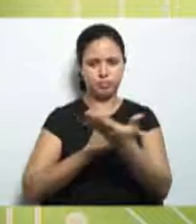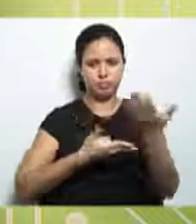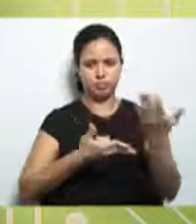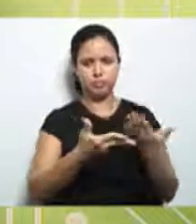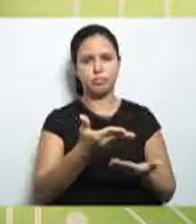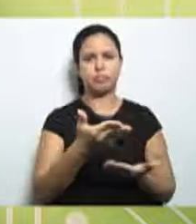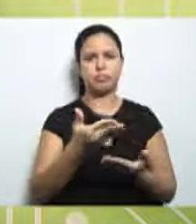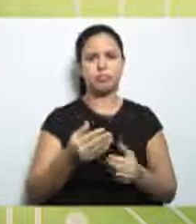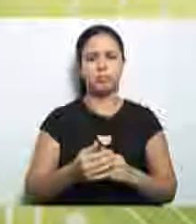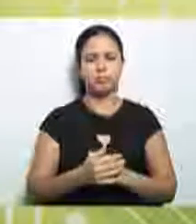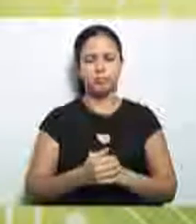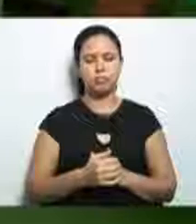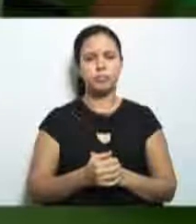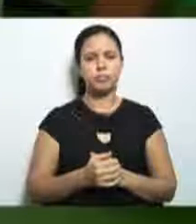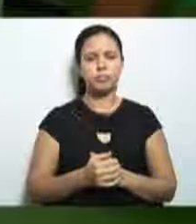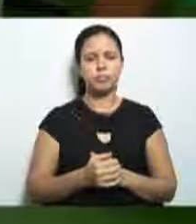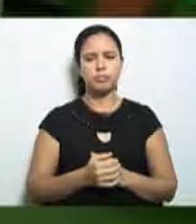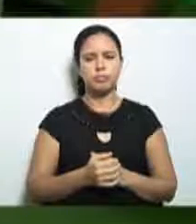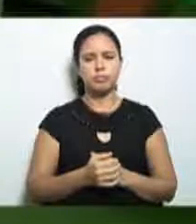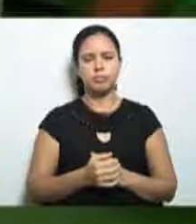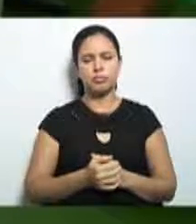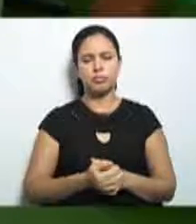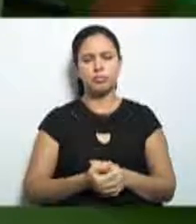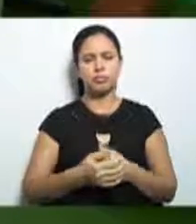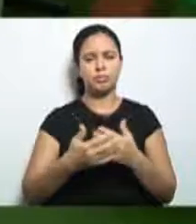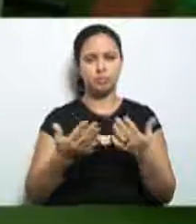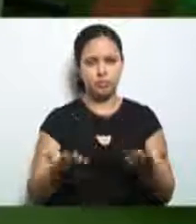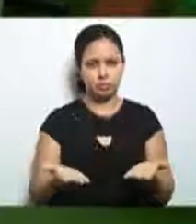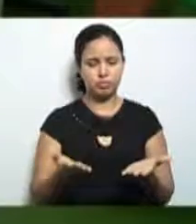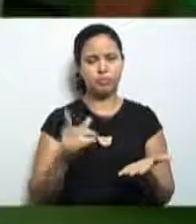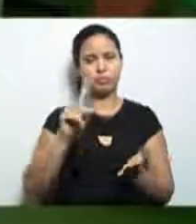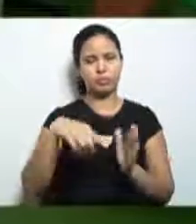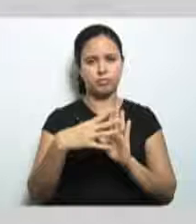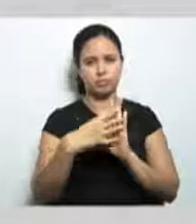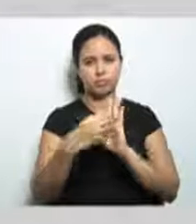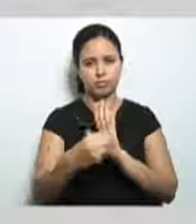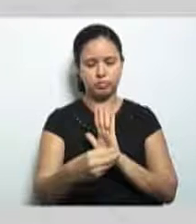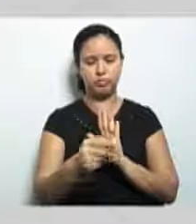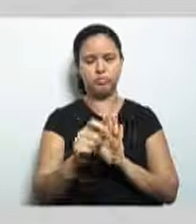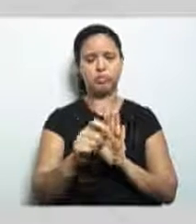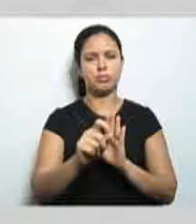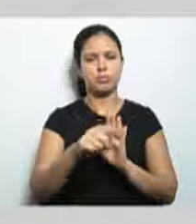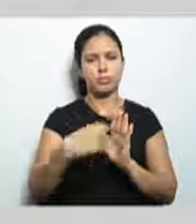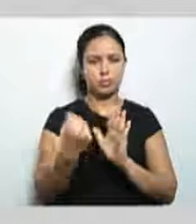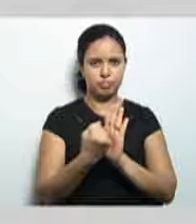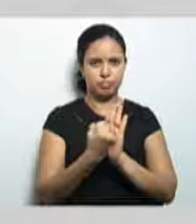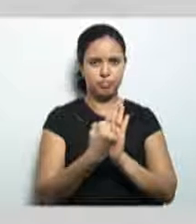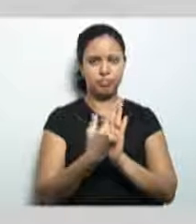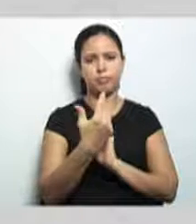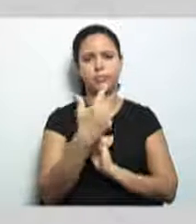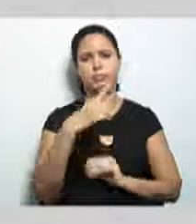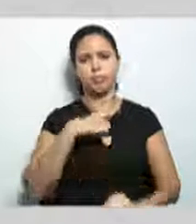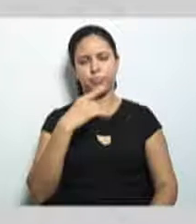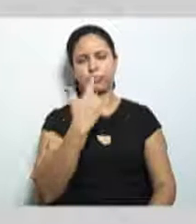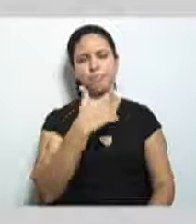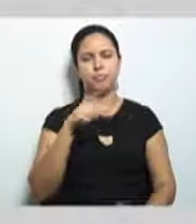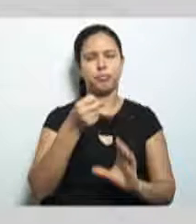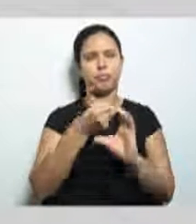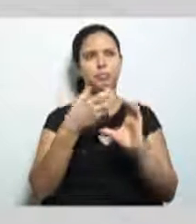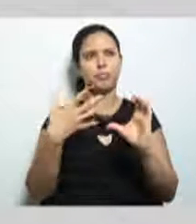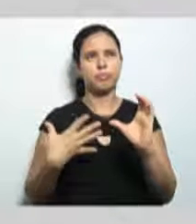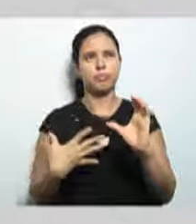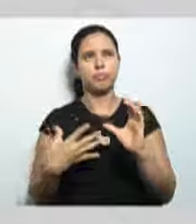intercâmbio. Exatamente. Esse modo de produção bastante marcado também tem outras características que a gente vai ver também no